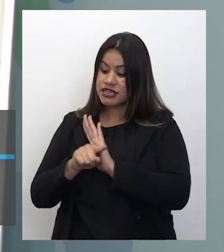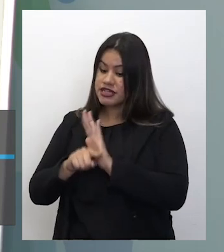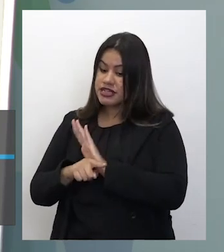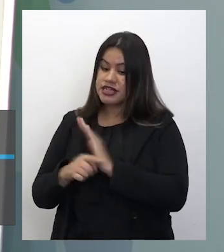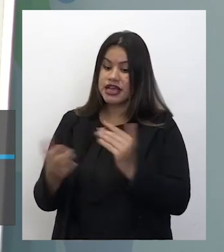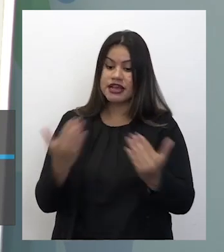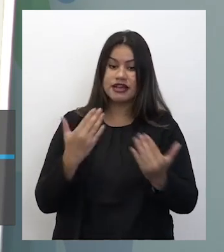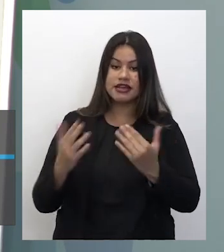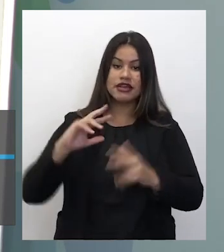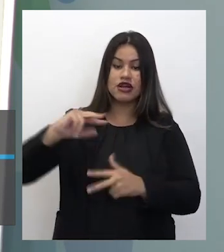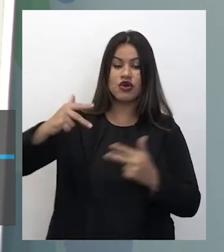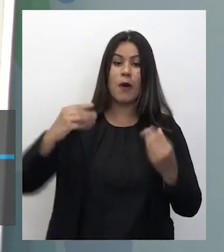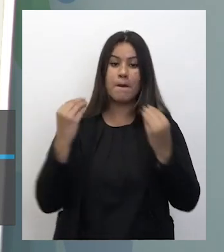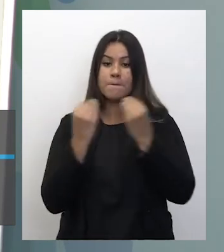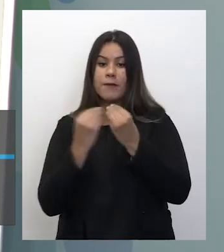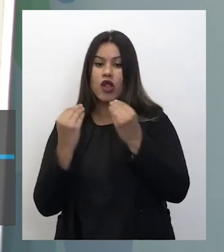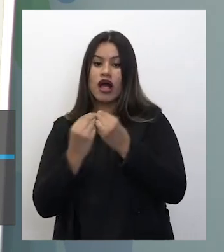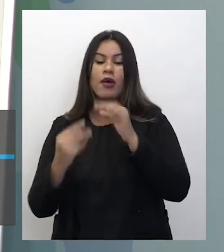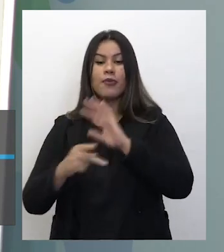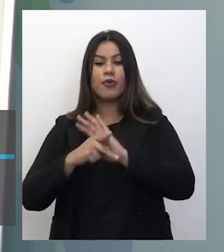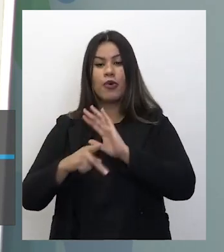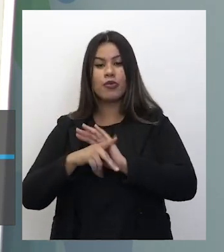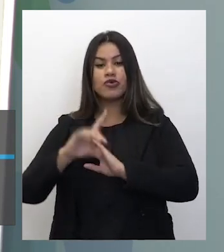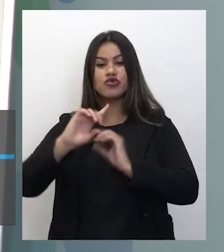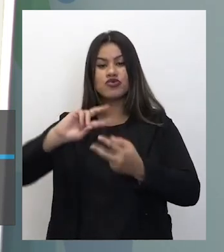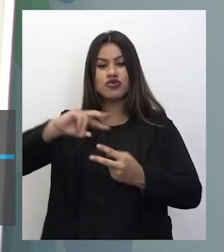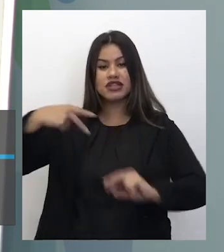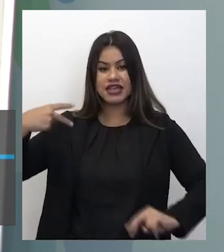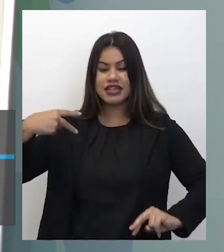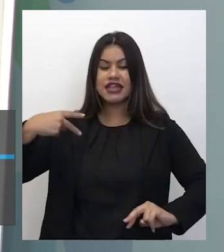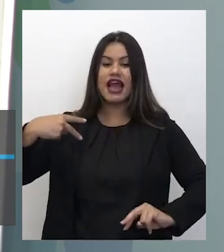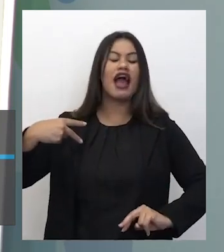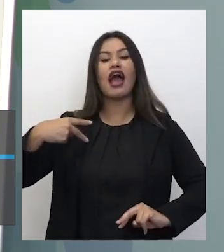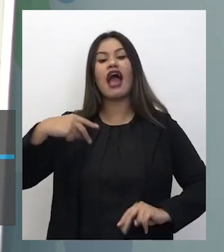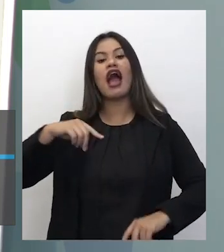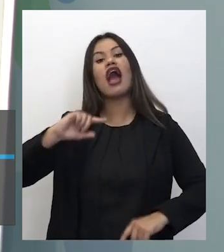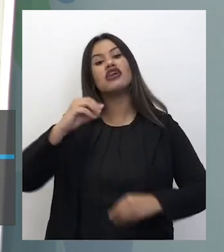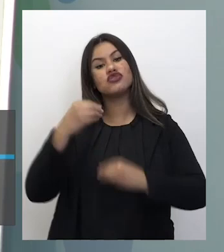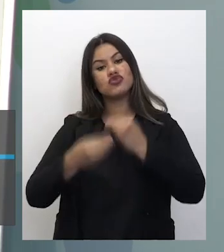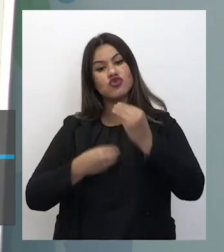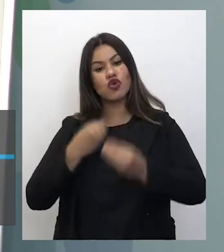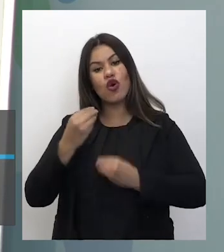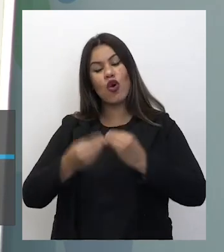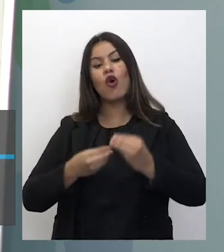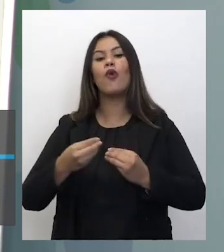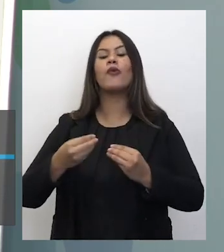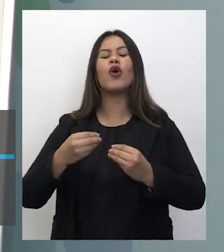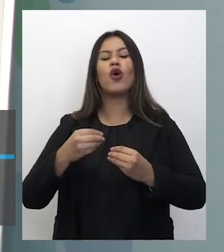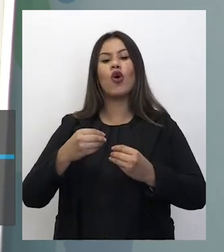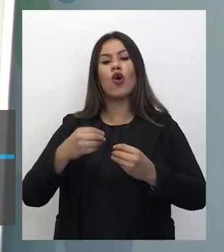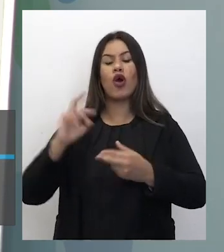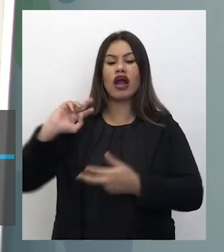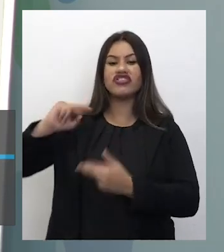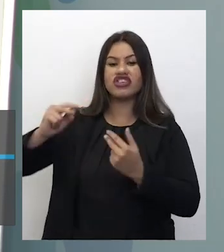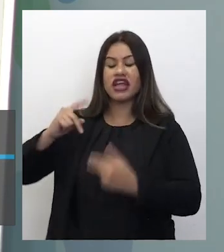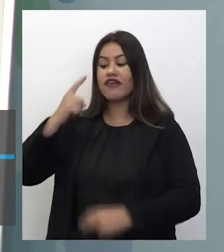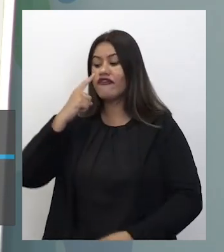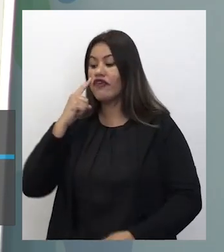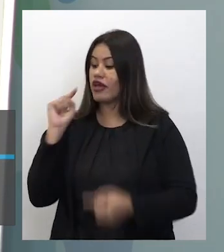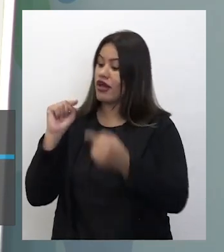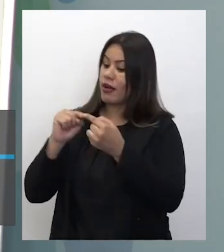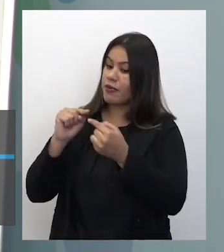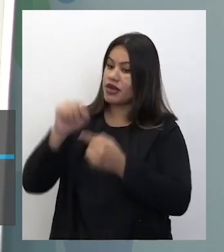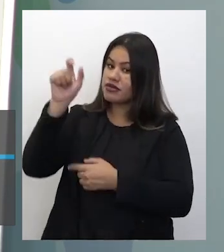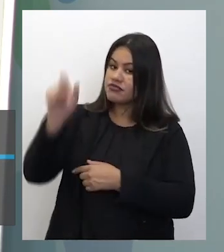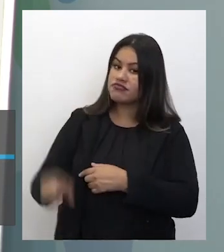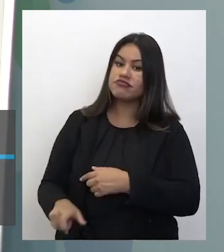compara o tamanho das moléculas de DNA e a partir daí você diz se aquele material genético é da pessoa ou não.